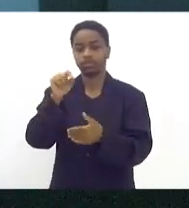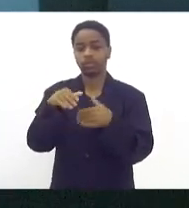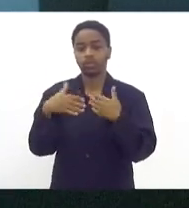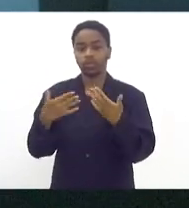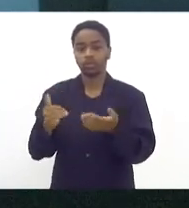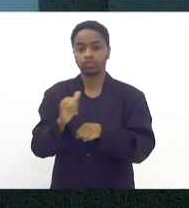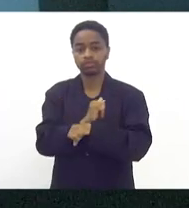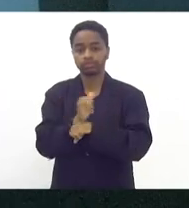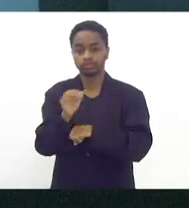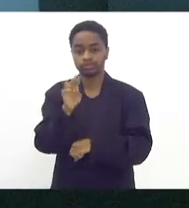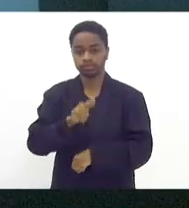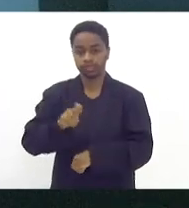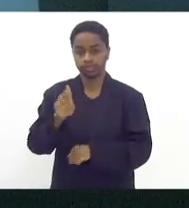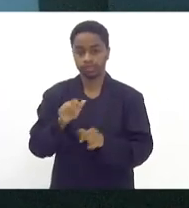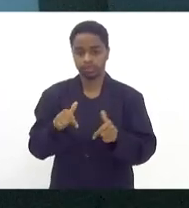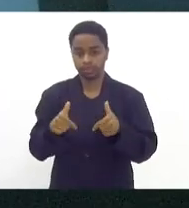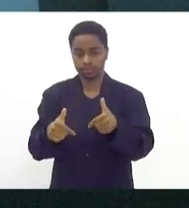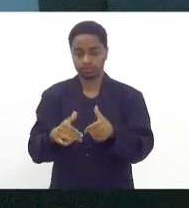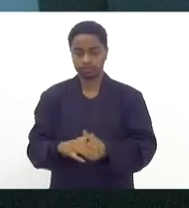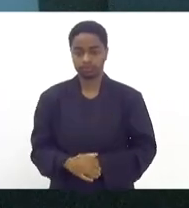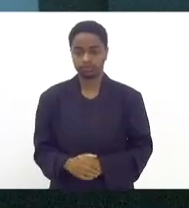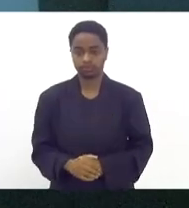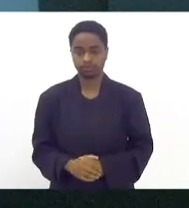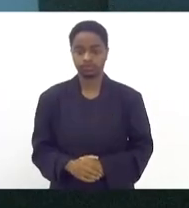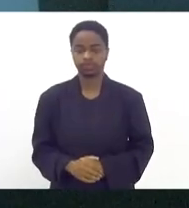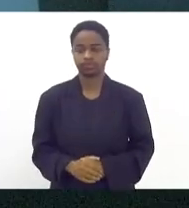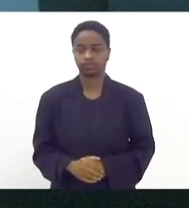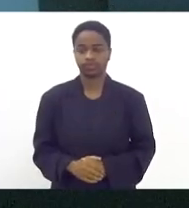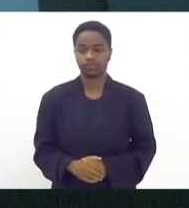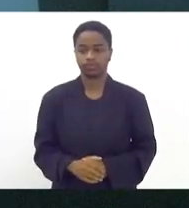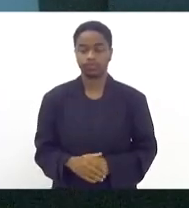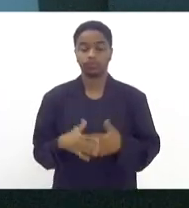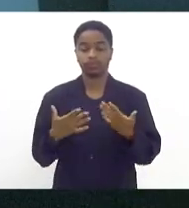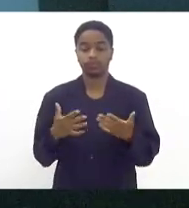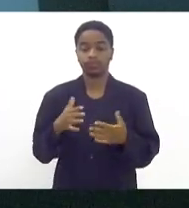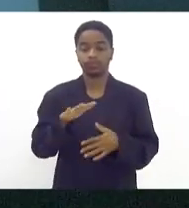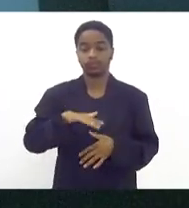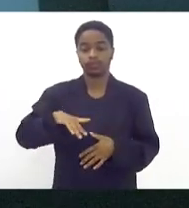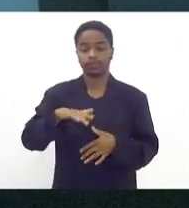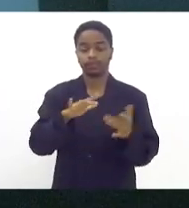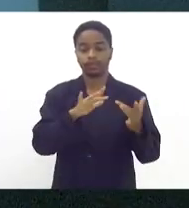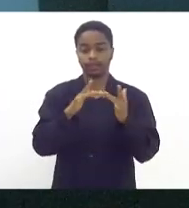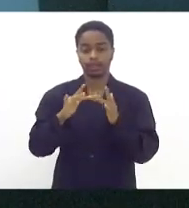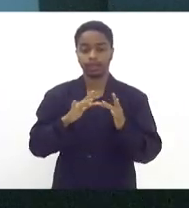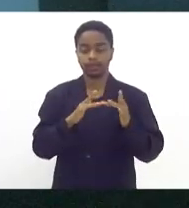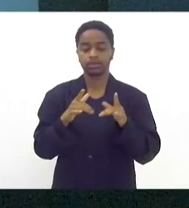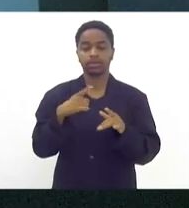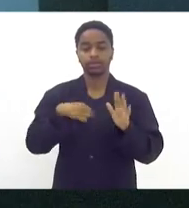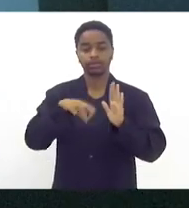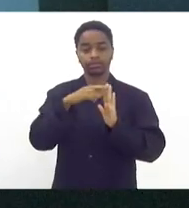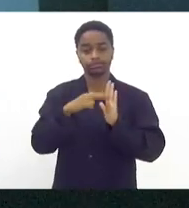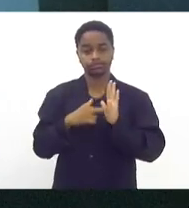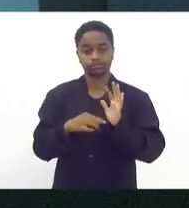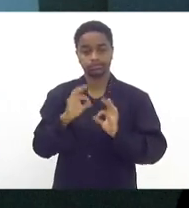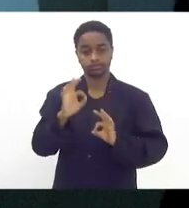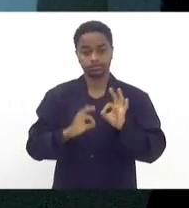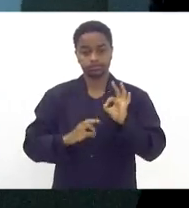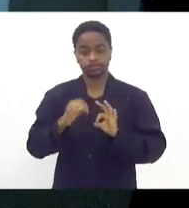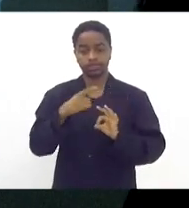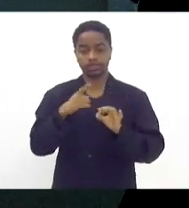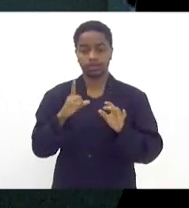ser adotada eh as redes assistenciais como eu falei também são regulamentadas um olhar para a